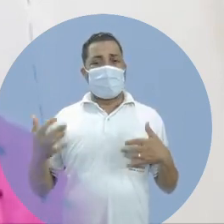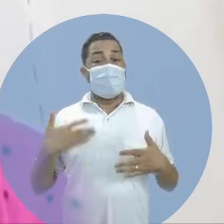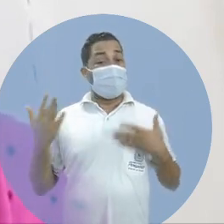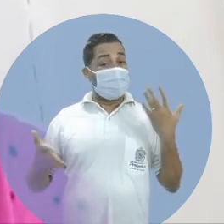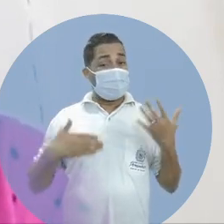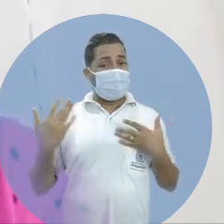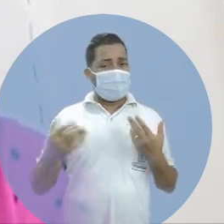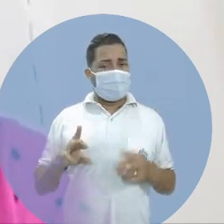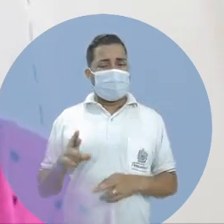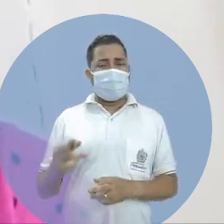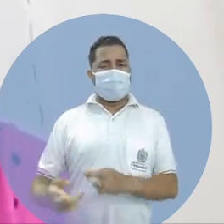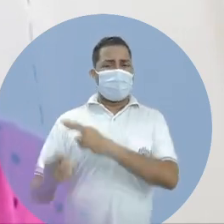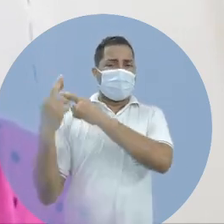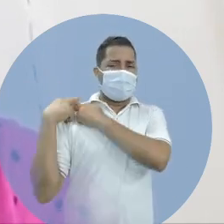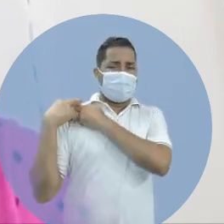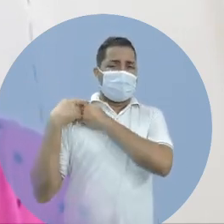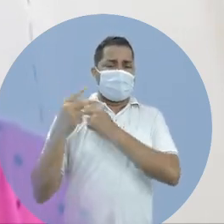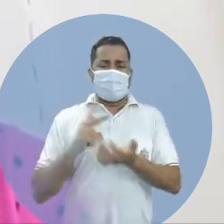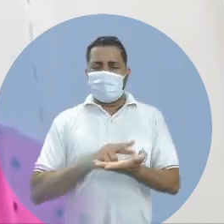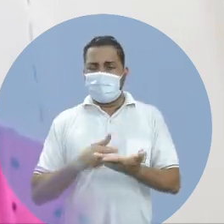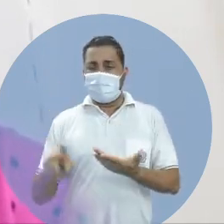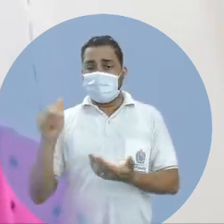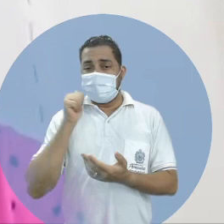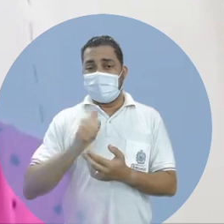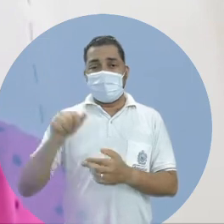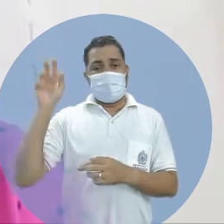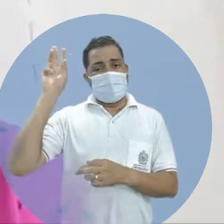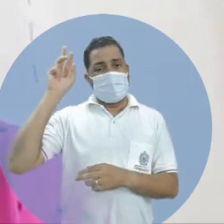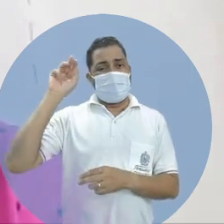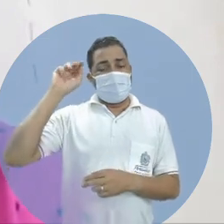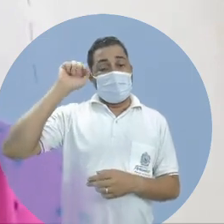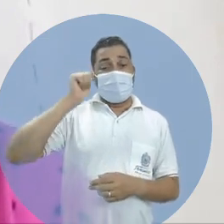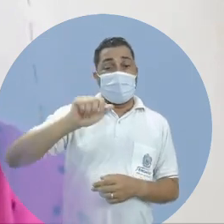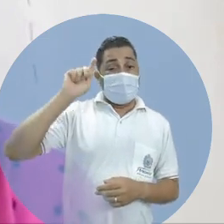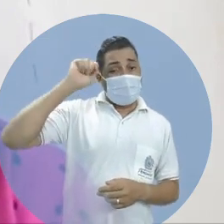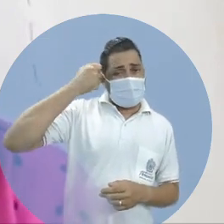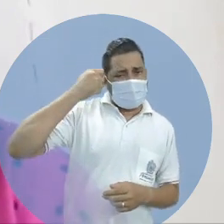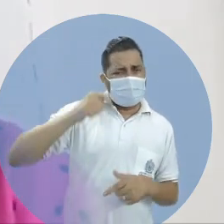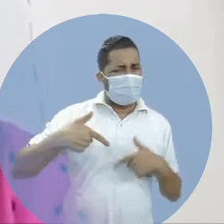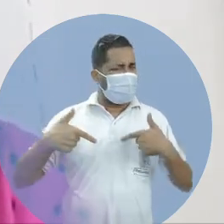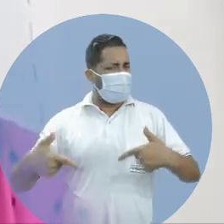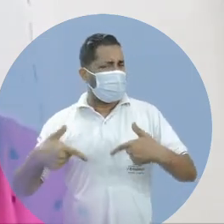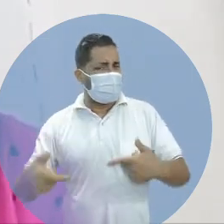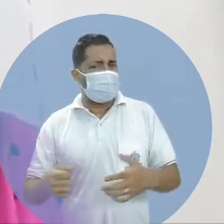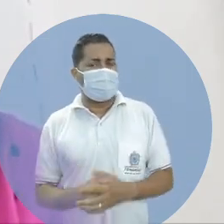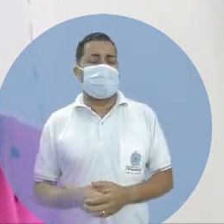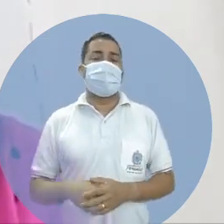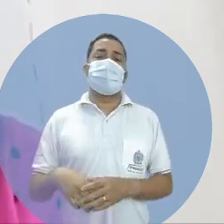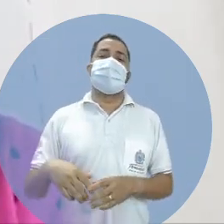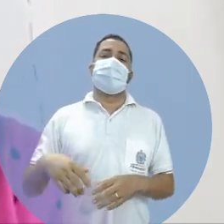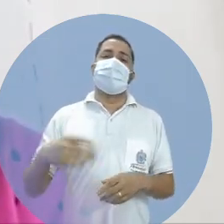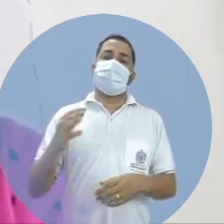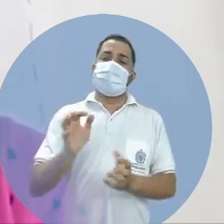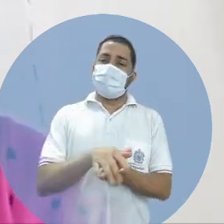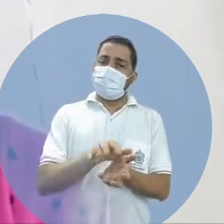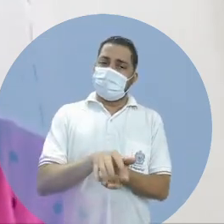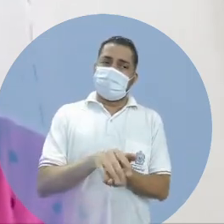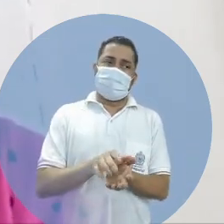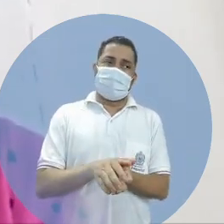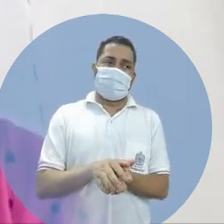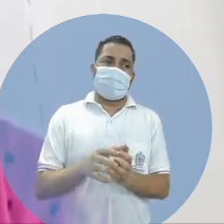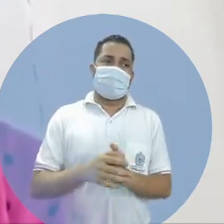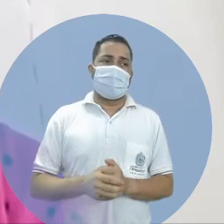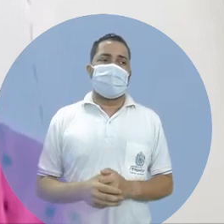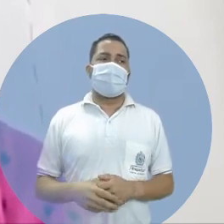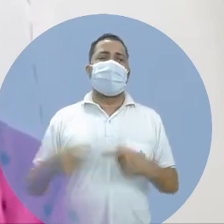inúmeras histórias de mulheres negras, guerreiras, pernambucanas, que enfrentaram muitos